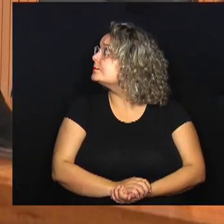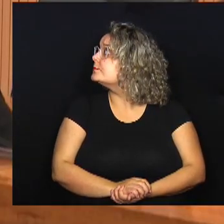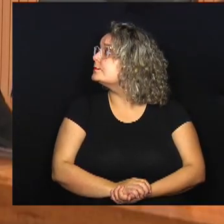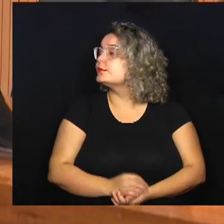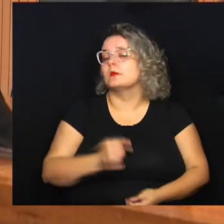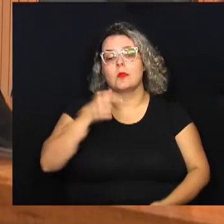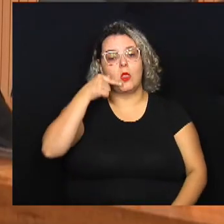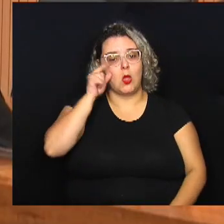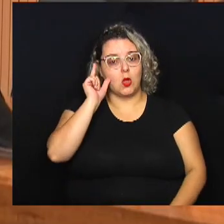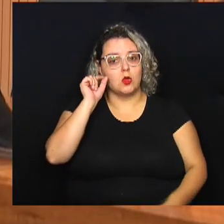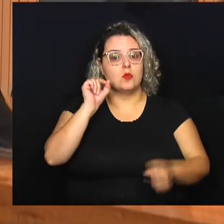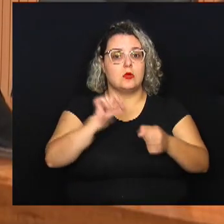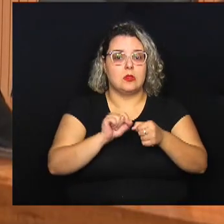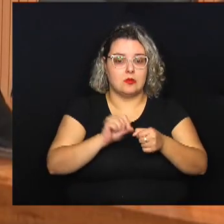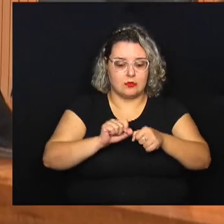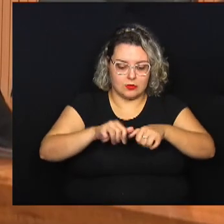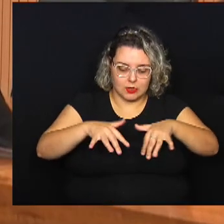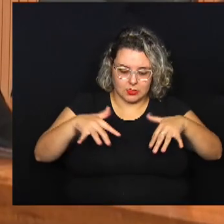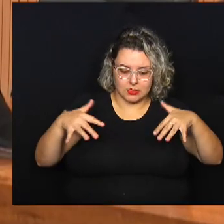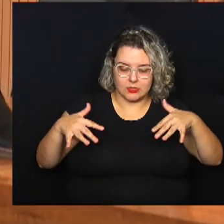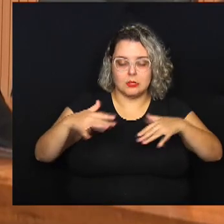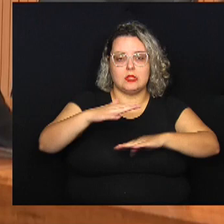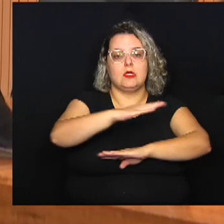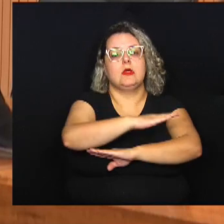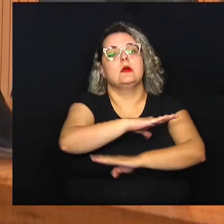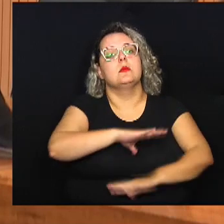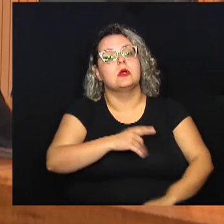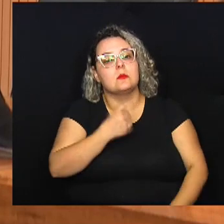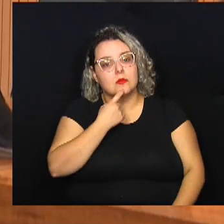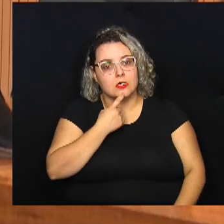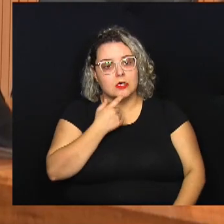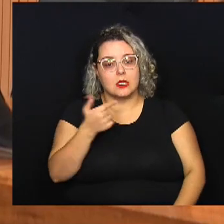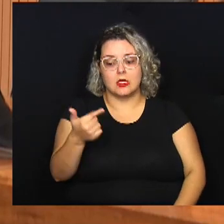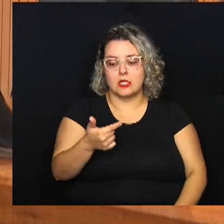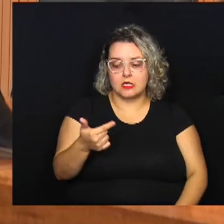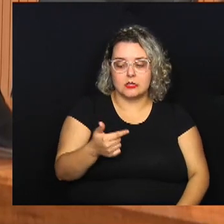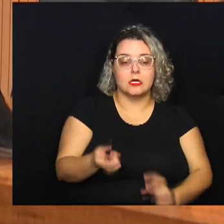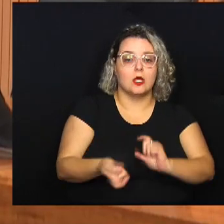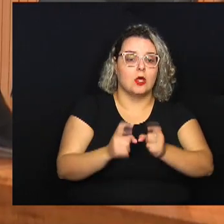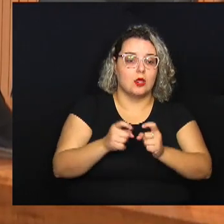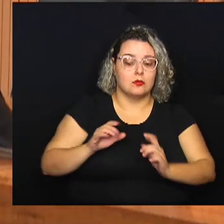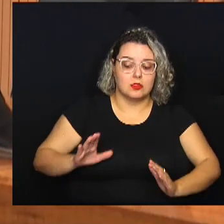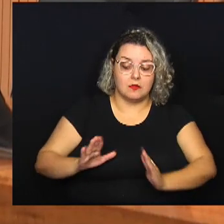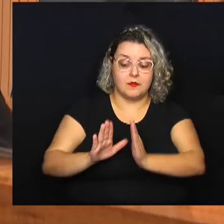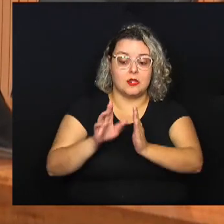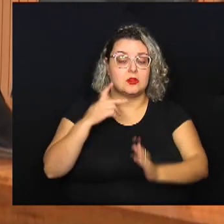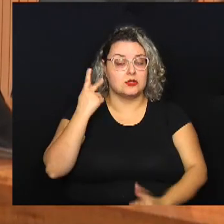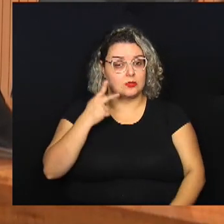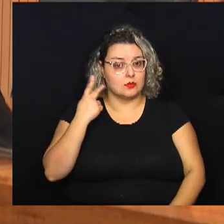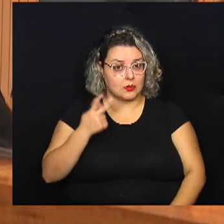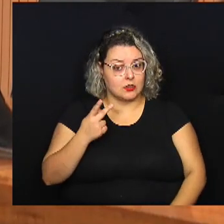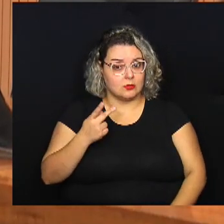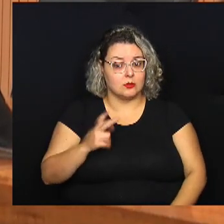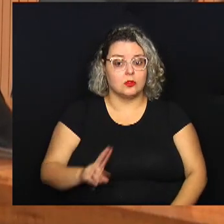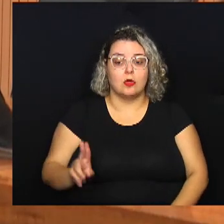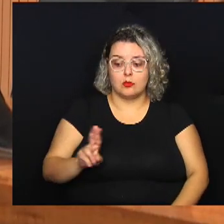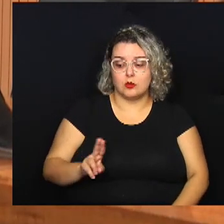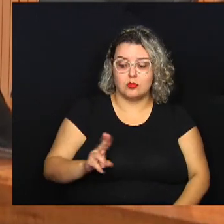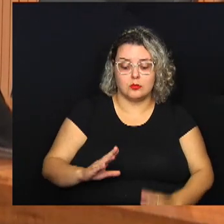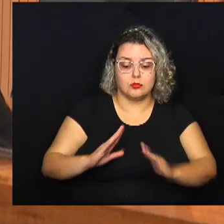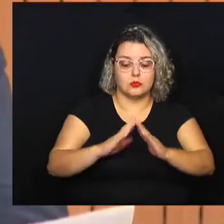Ontem foi realizada no plenário da Câmara Municipal de Campinas a segunda reunião da Frente Parlamentar sobre a implantação da